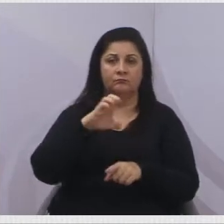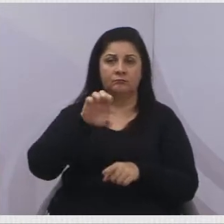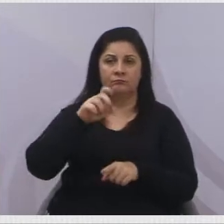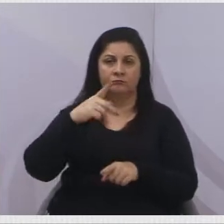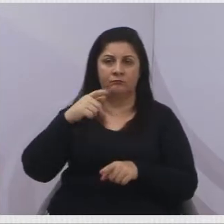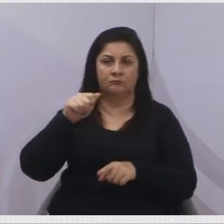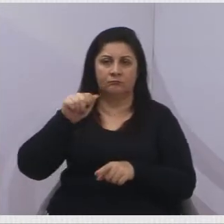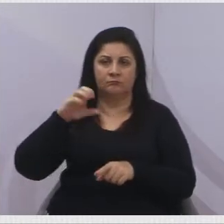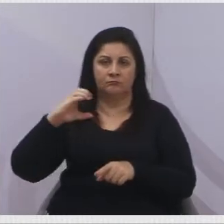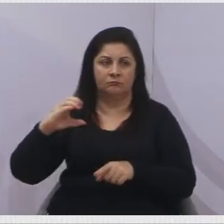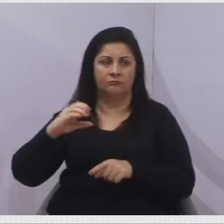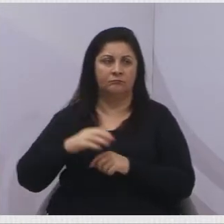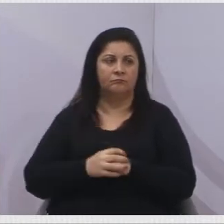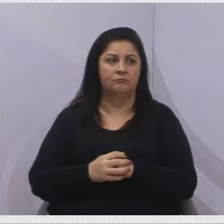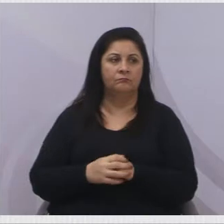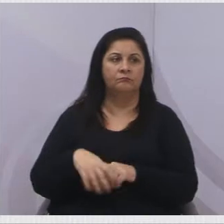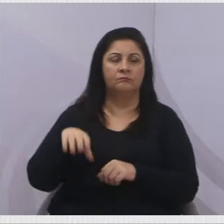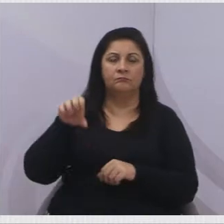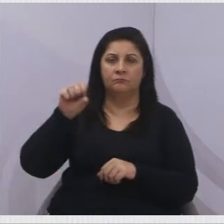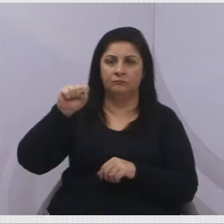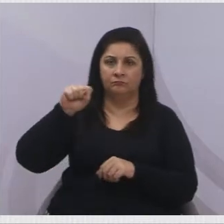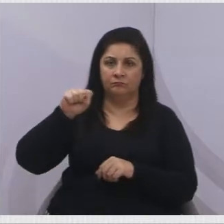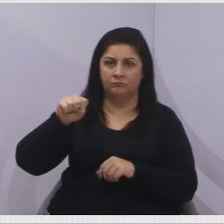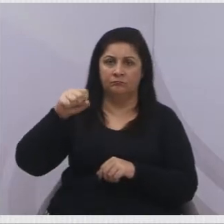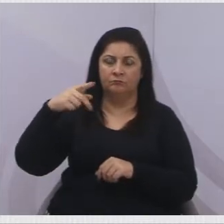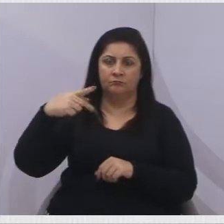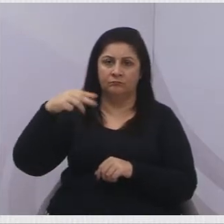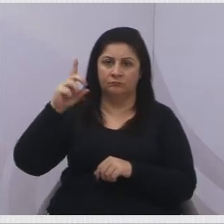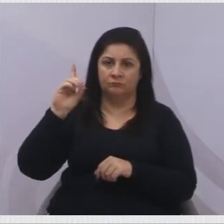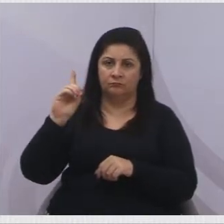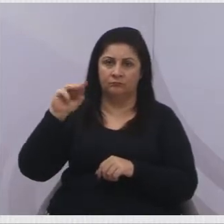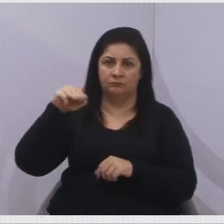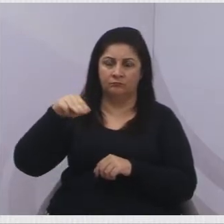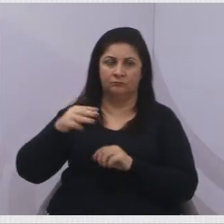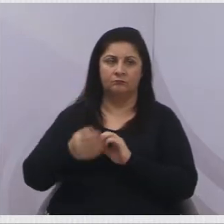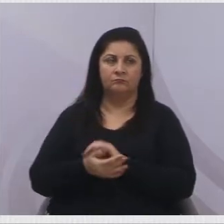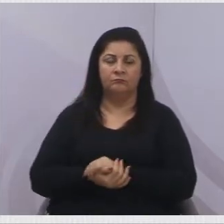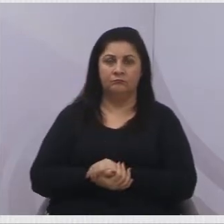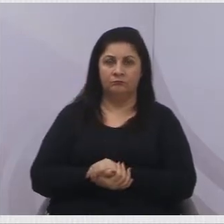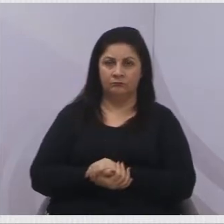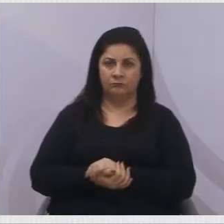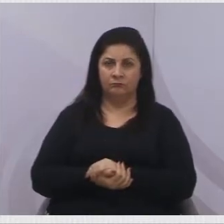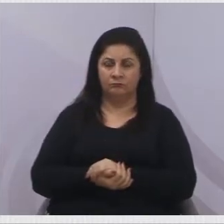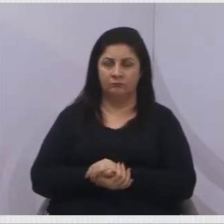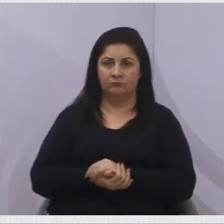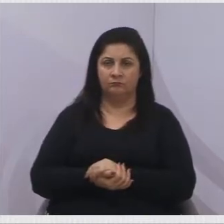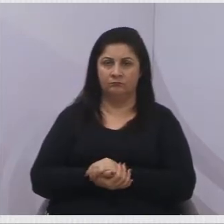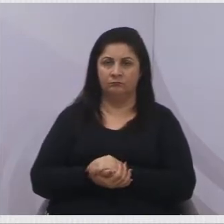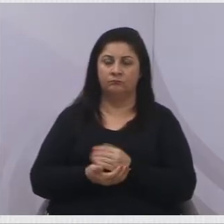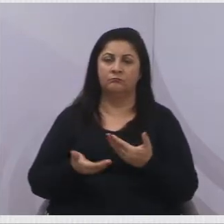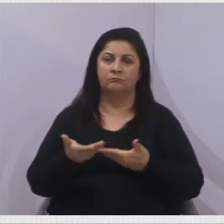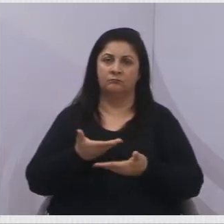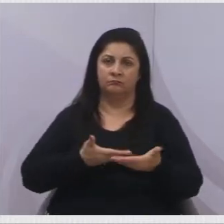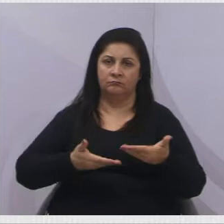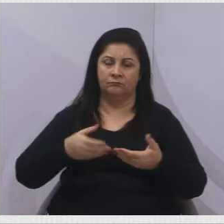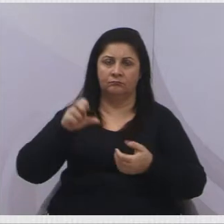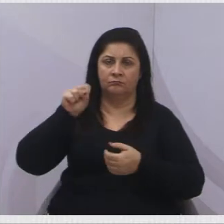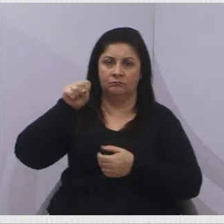SPDM, Associação Paulista para o Desenvolvimento, que atua no Serviço Integrado de Medicina, no